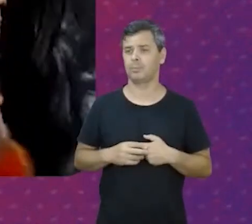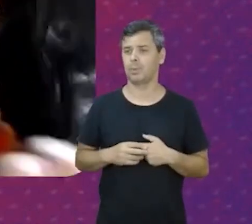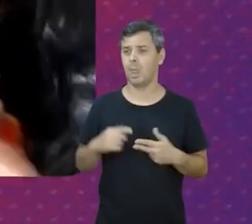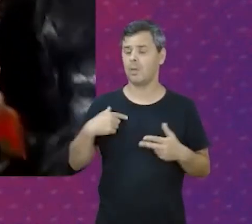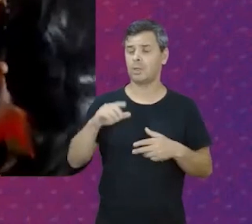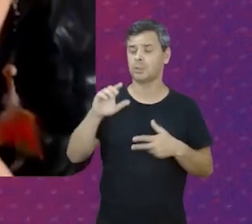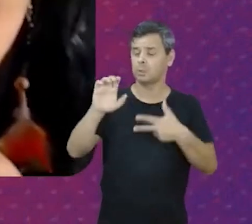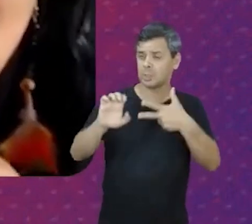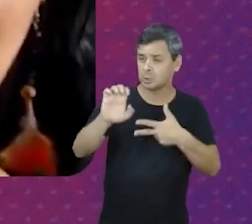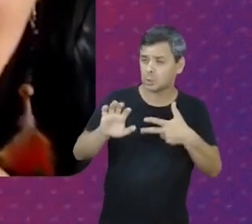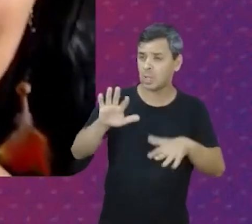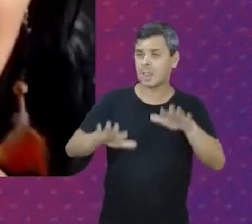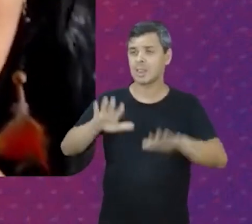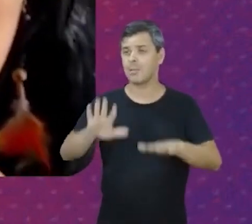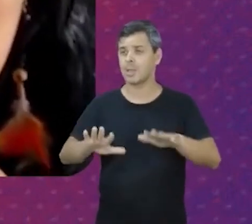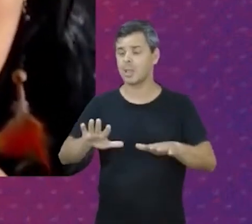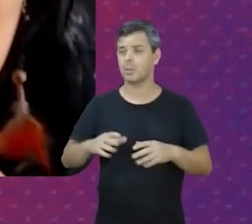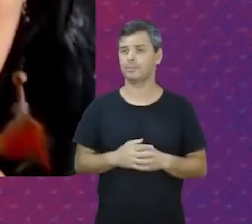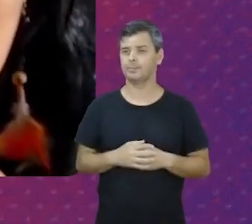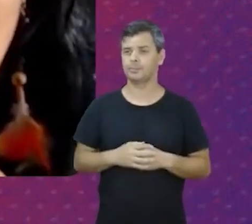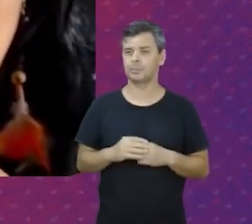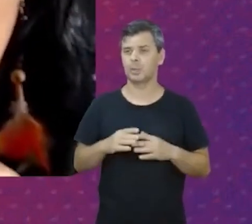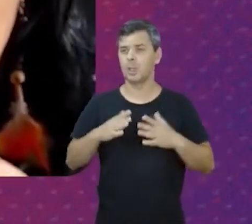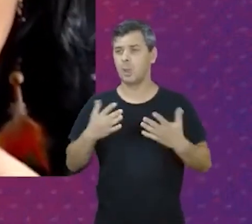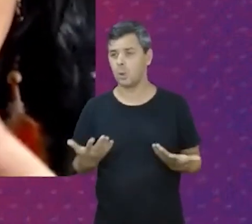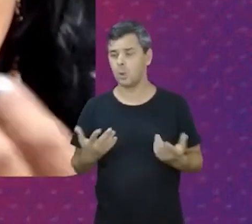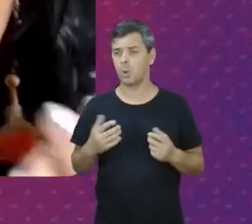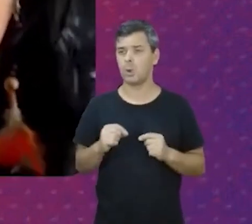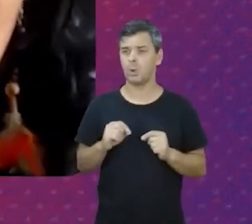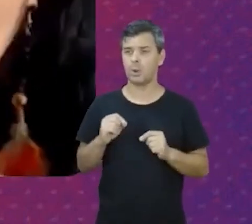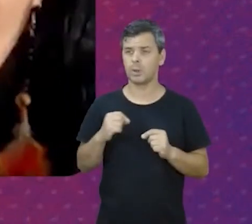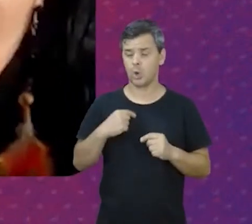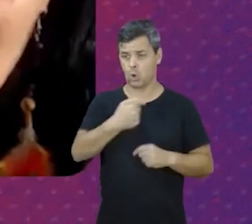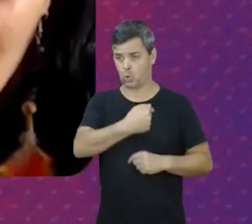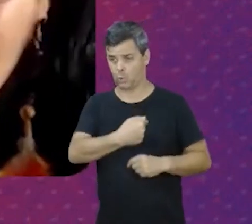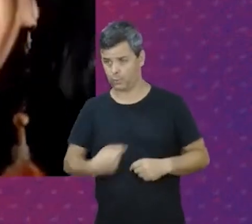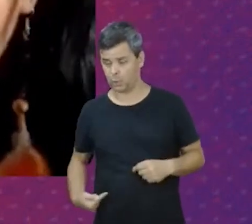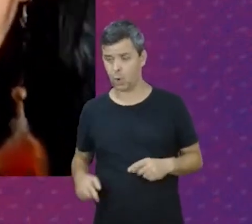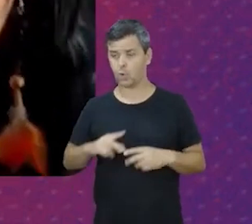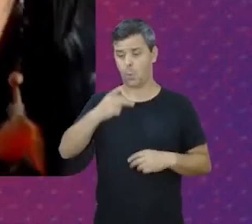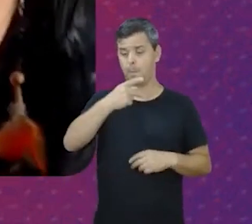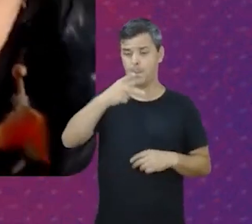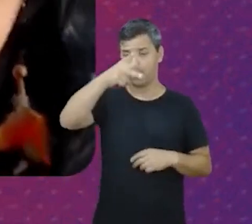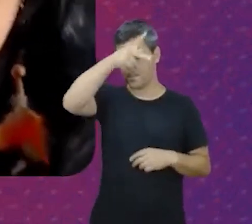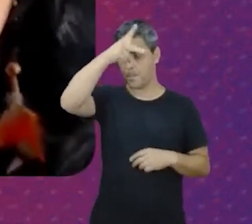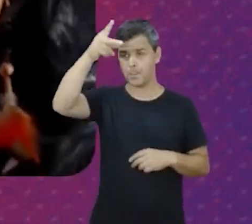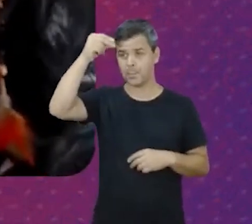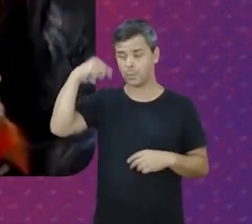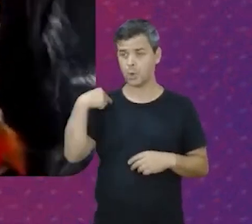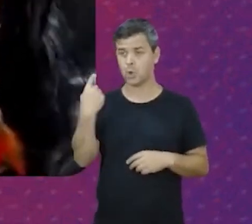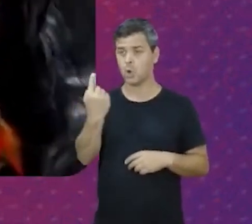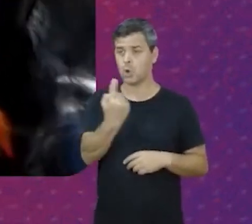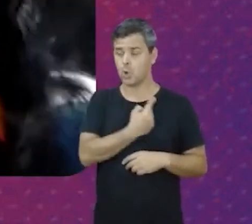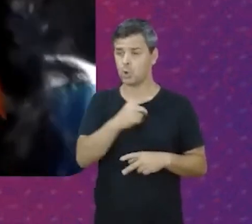no executivo, dependendo de qual é o seu governador ou o seu prefeito, acha que nós